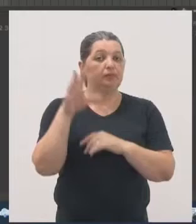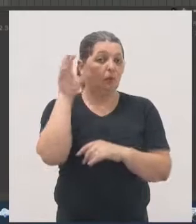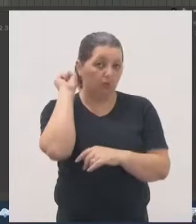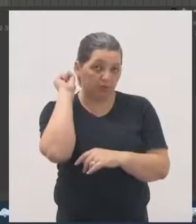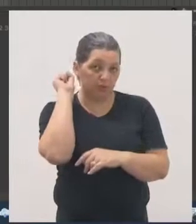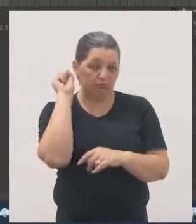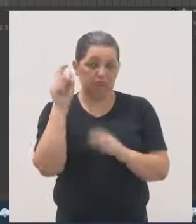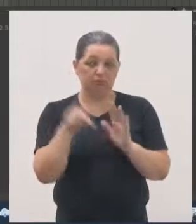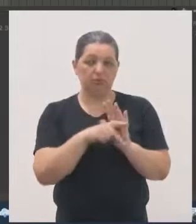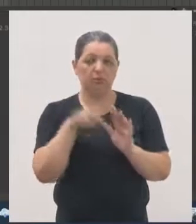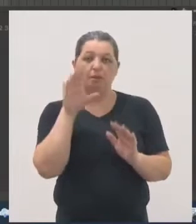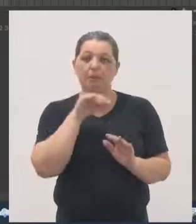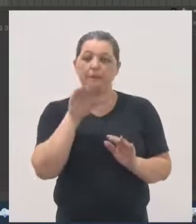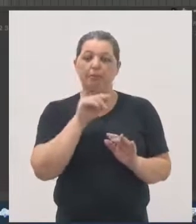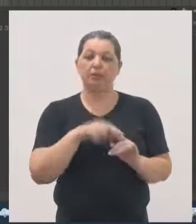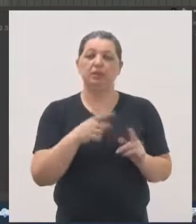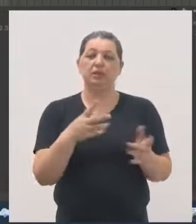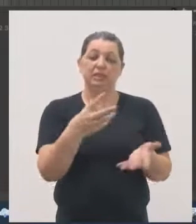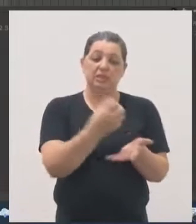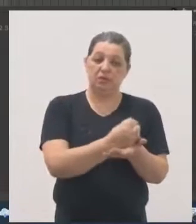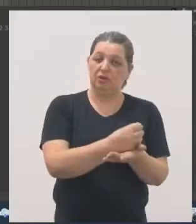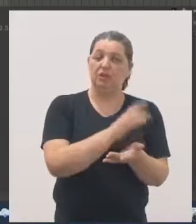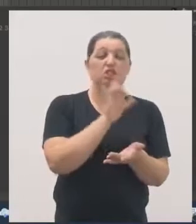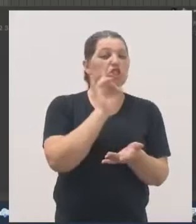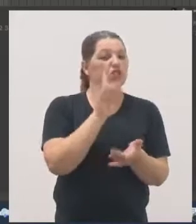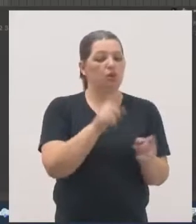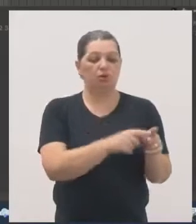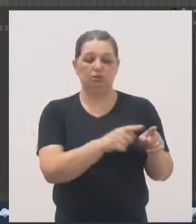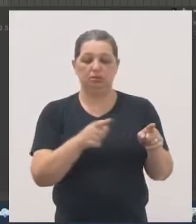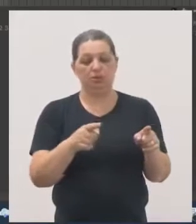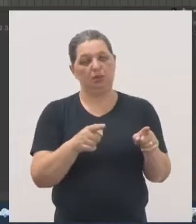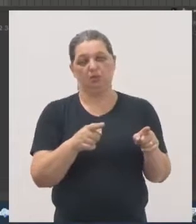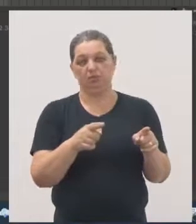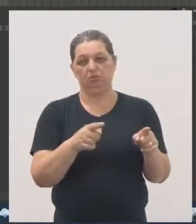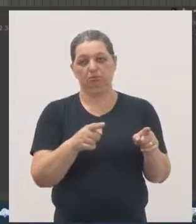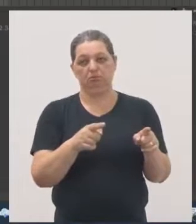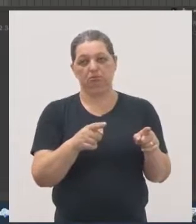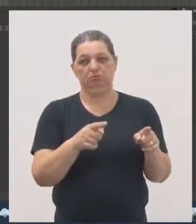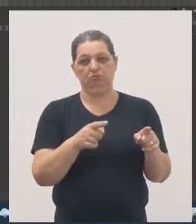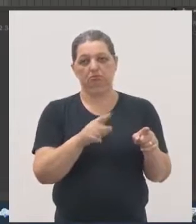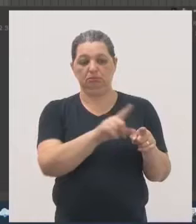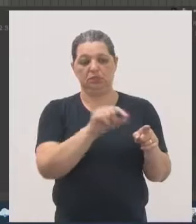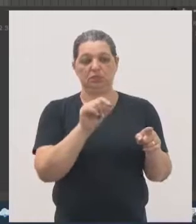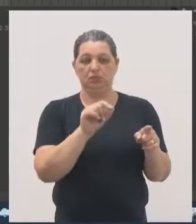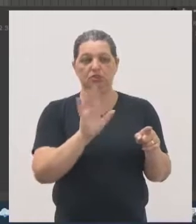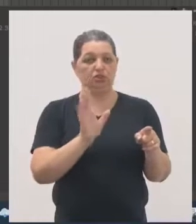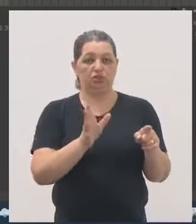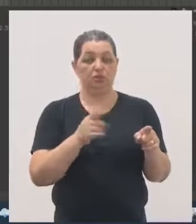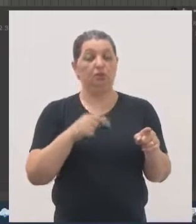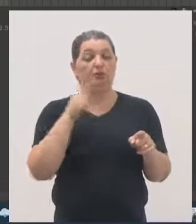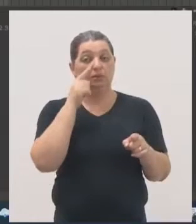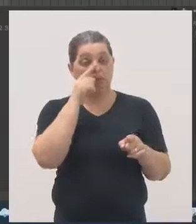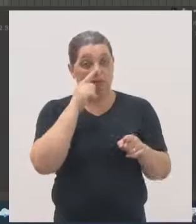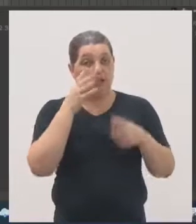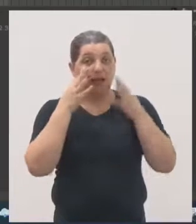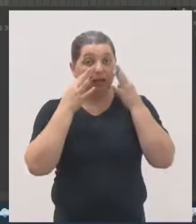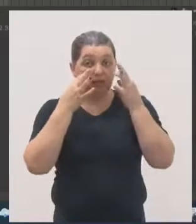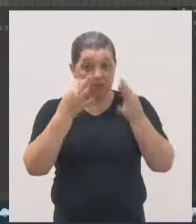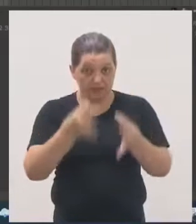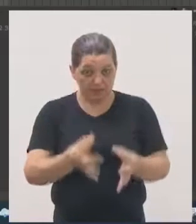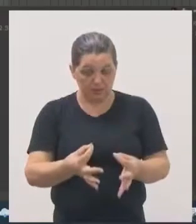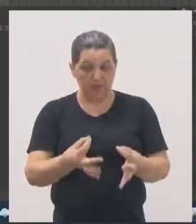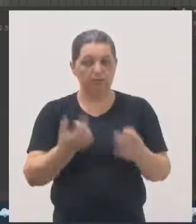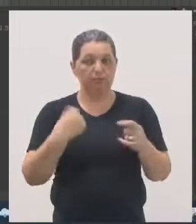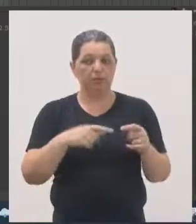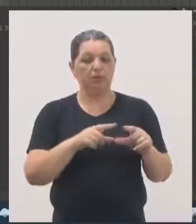agora for lá para salvar, ele vai salvar somente esse espaço que está selecionado. Então tomem cuidado. Vai